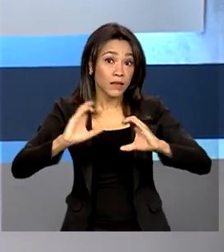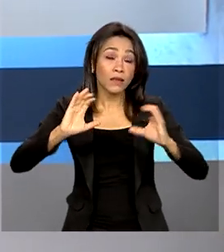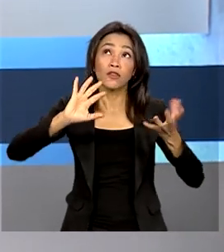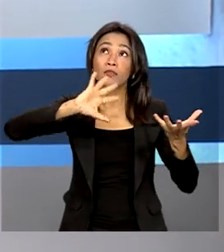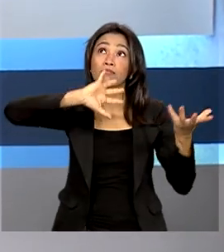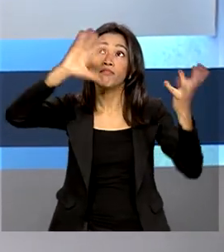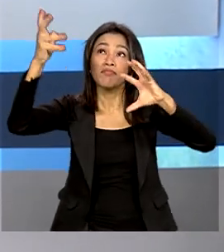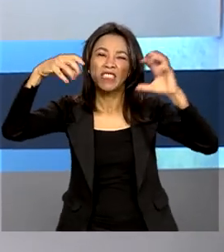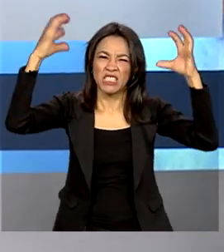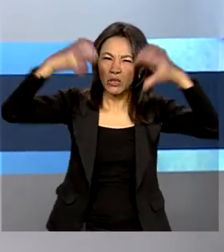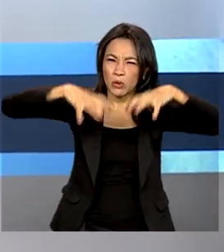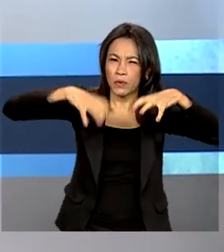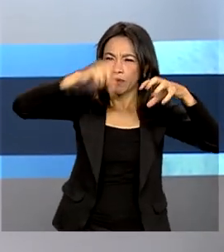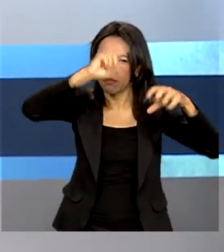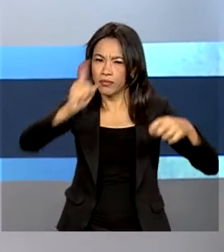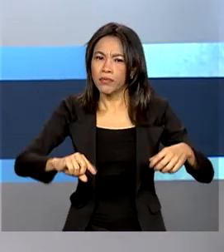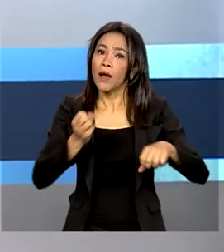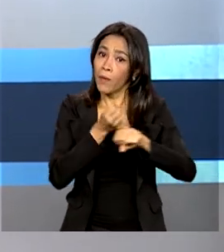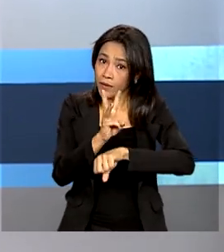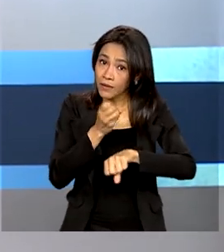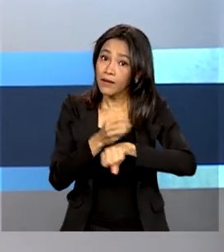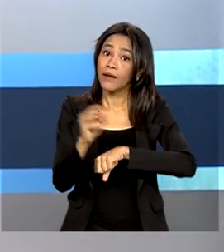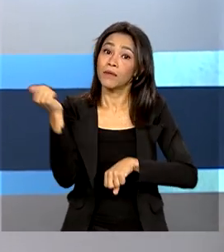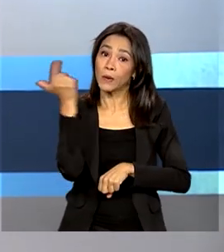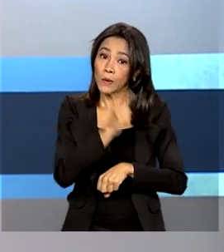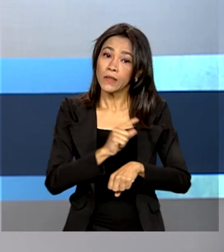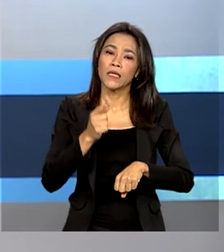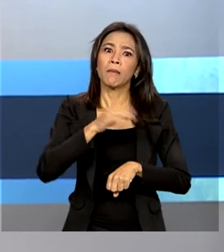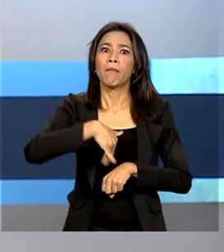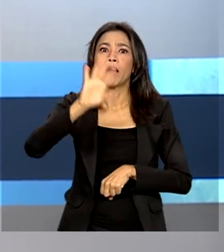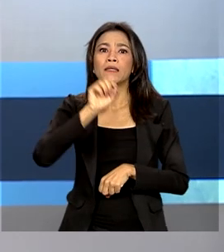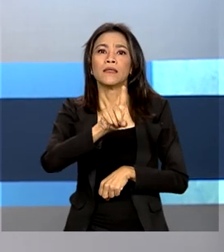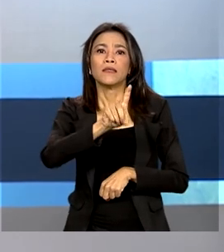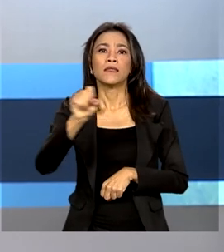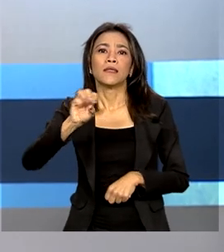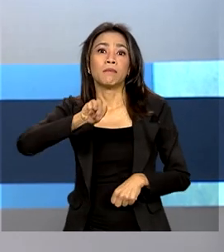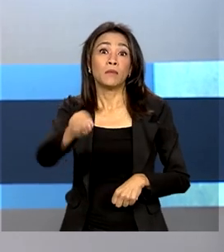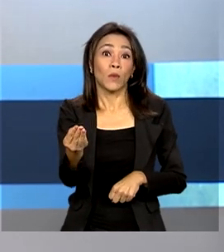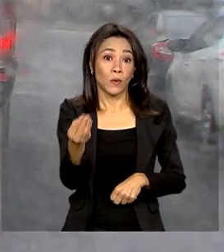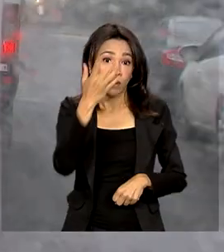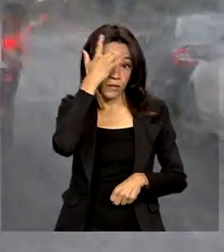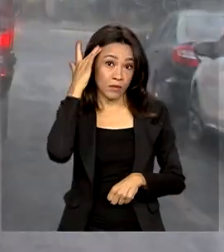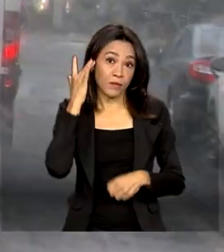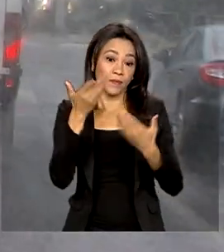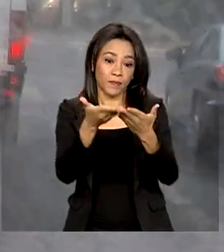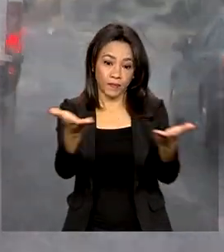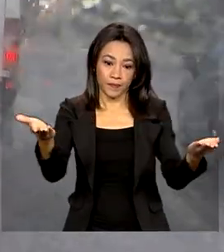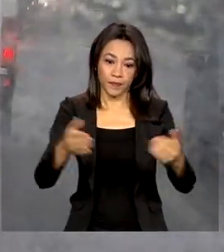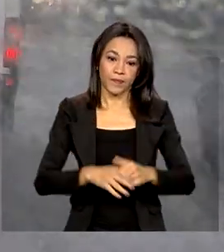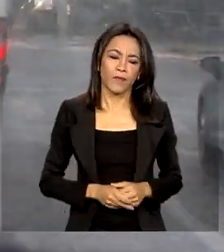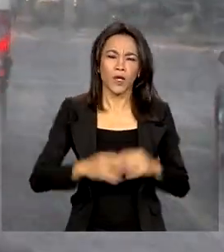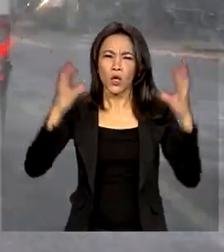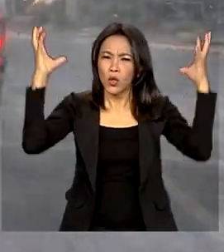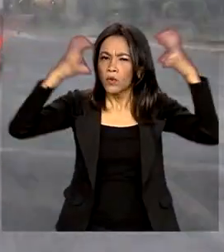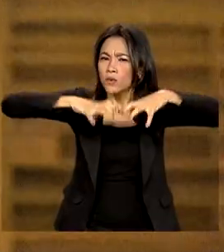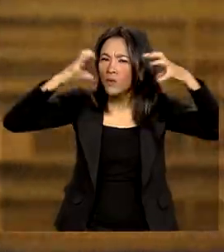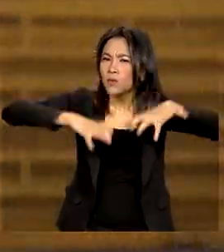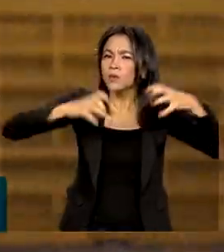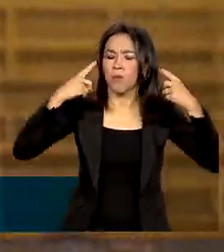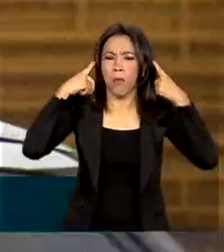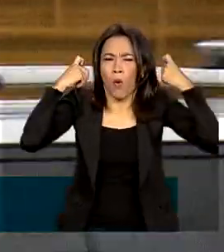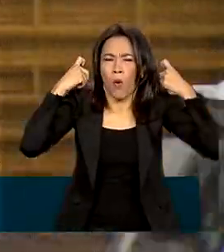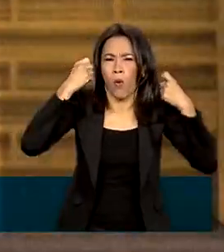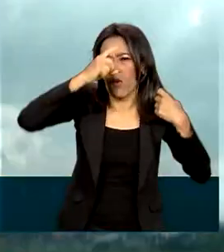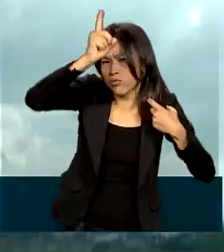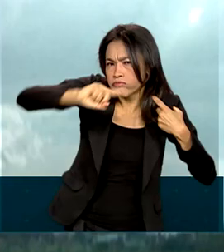É o WhatsApp, que tem potencial para chegar a mais de 100 milhões de brasileiros. Chuvas, trovoadas,